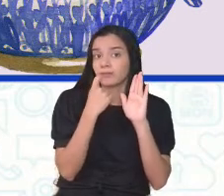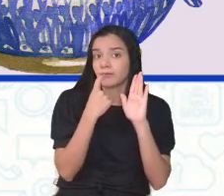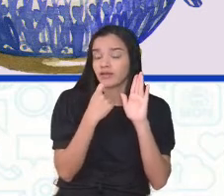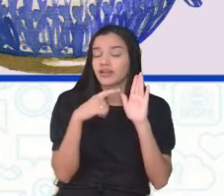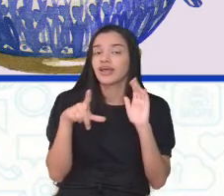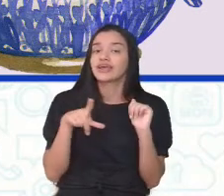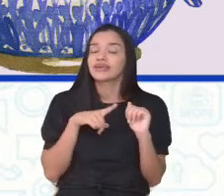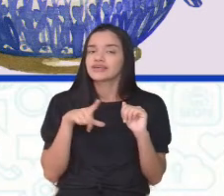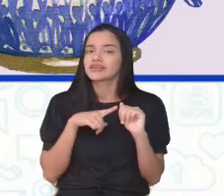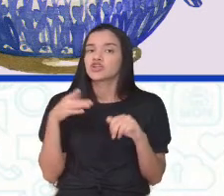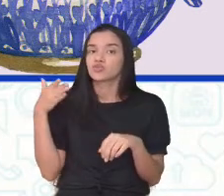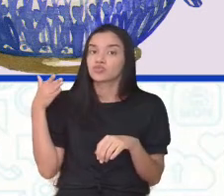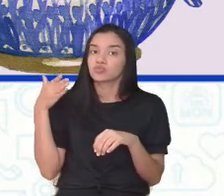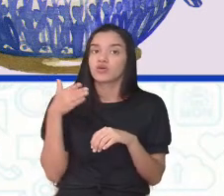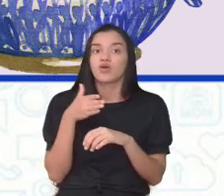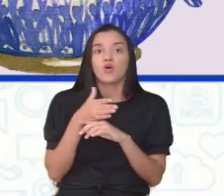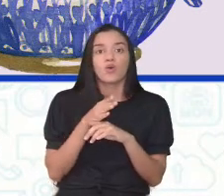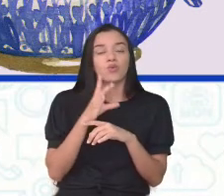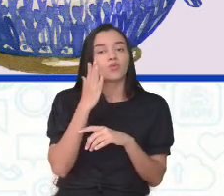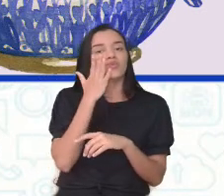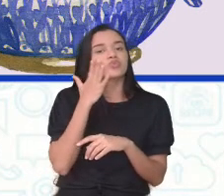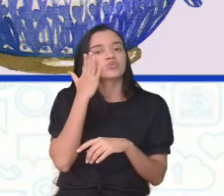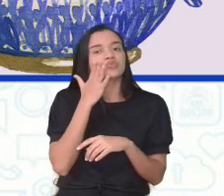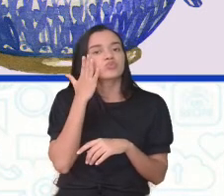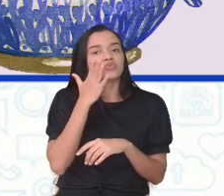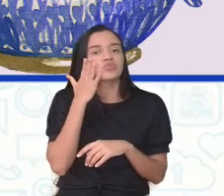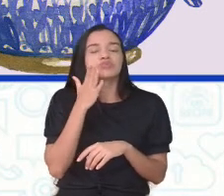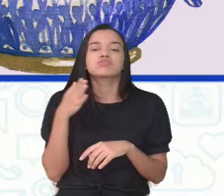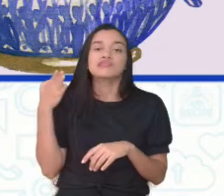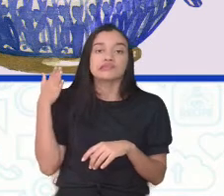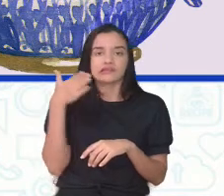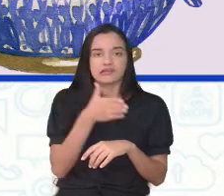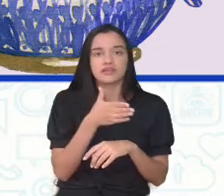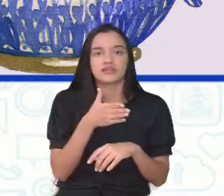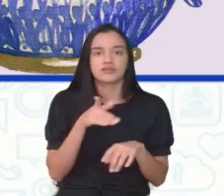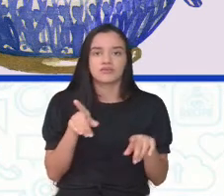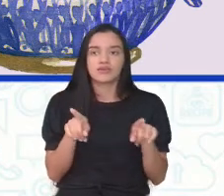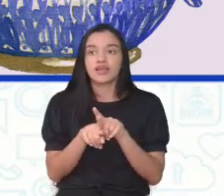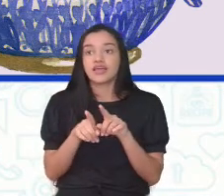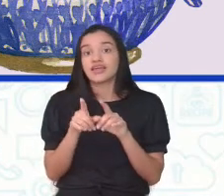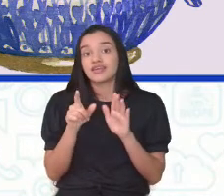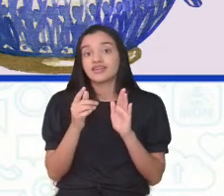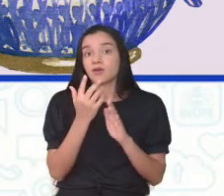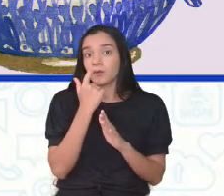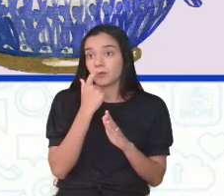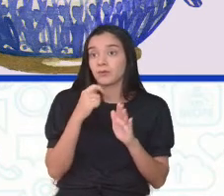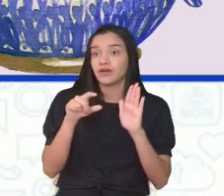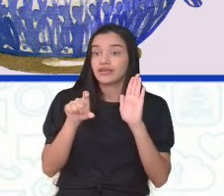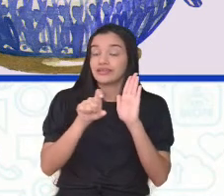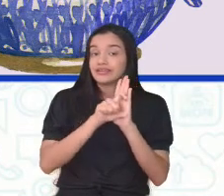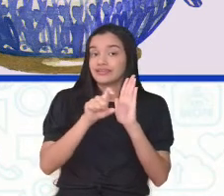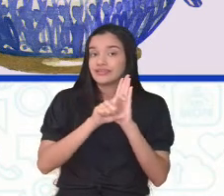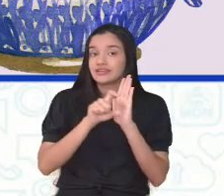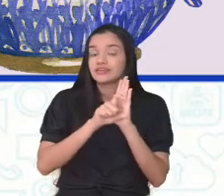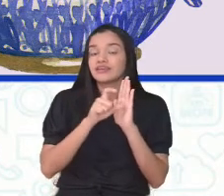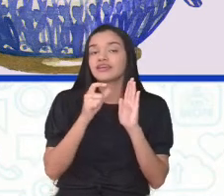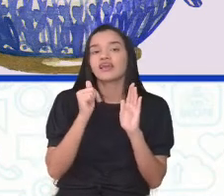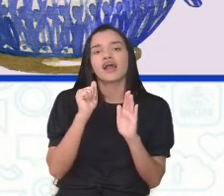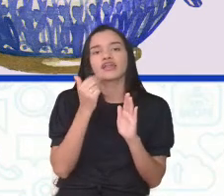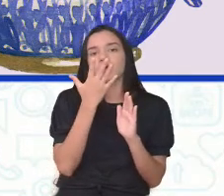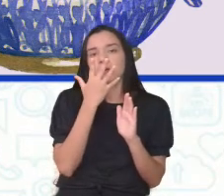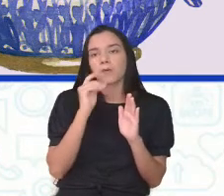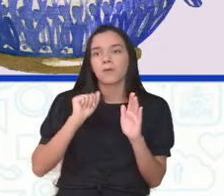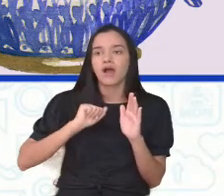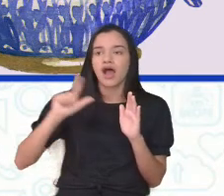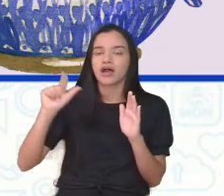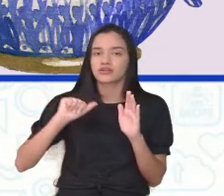o discurso indireto, que está sinalizado em vermelho, e em azul a gente tem a parte do discurso direto.